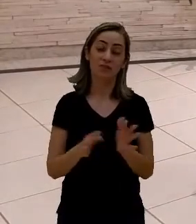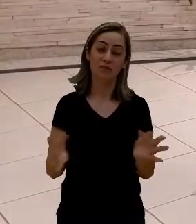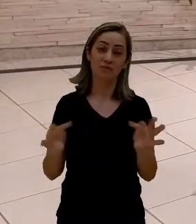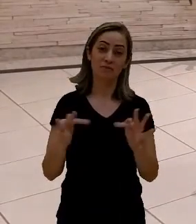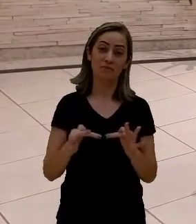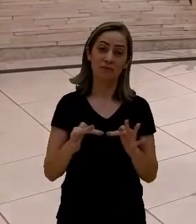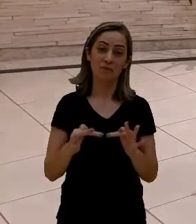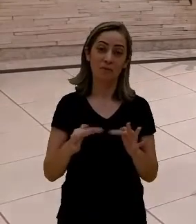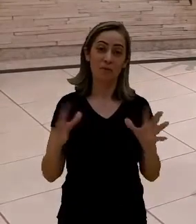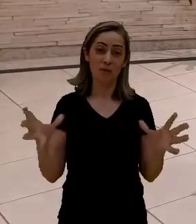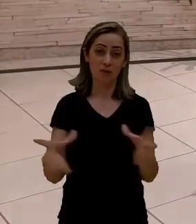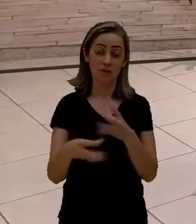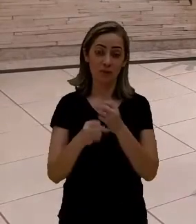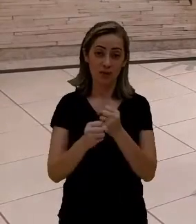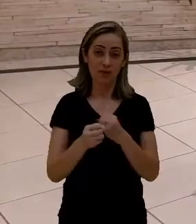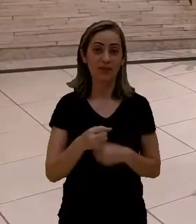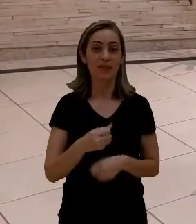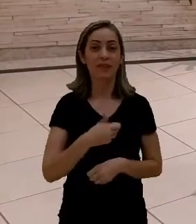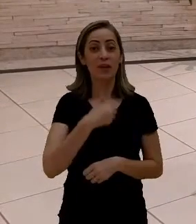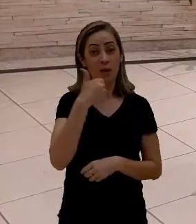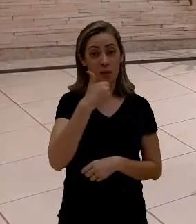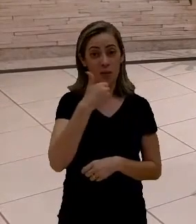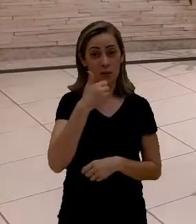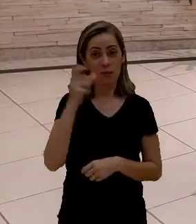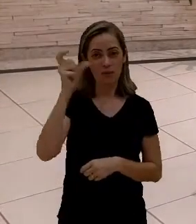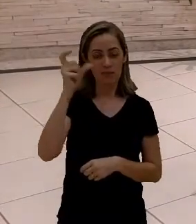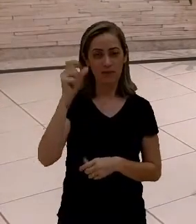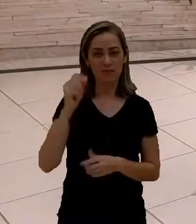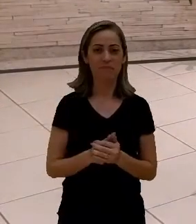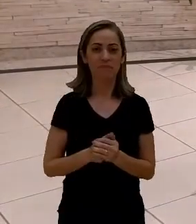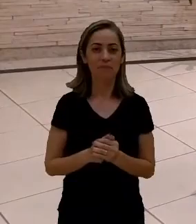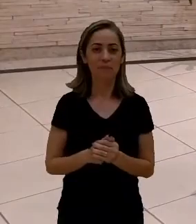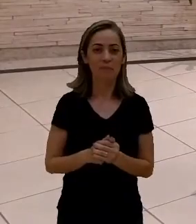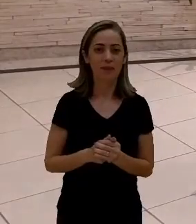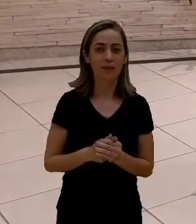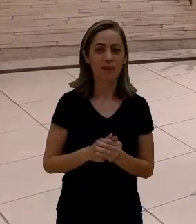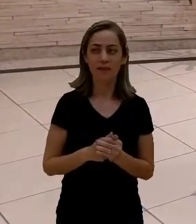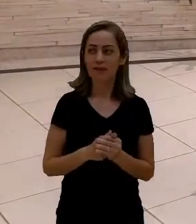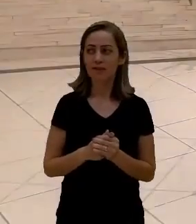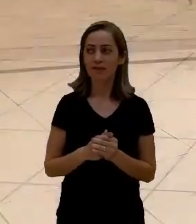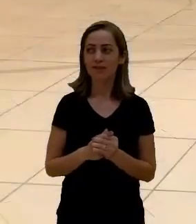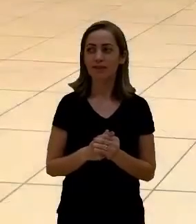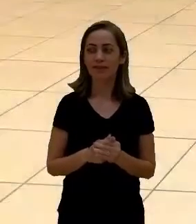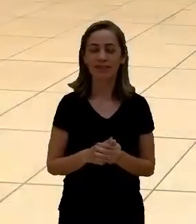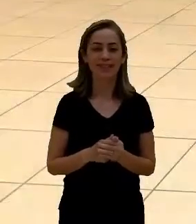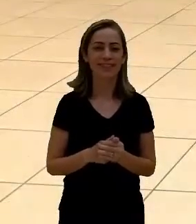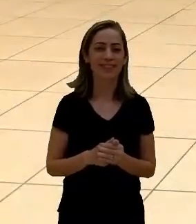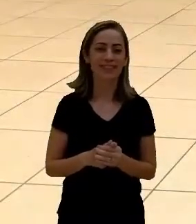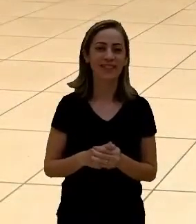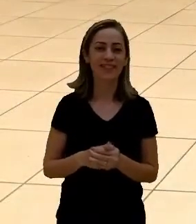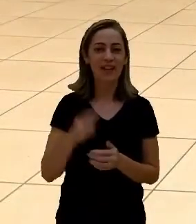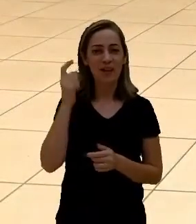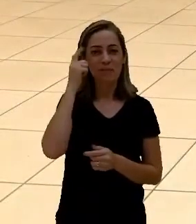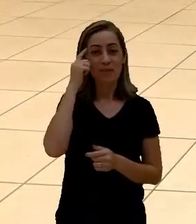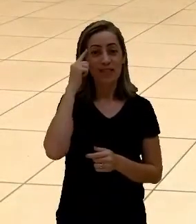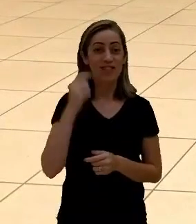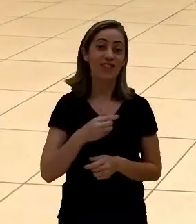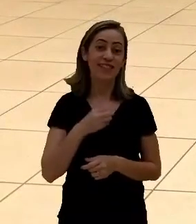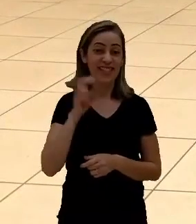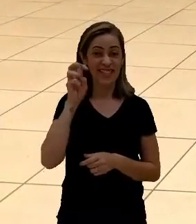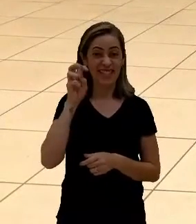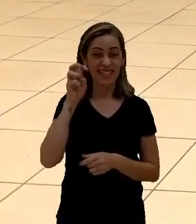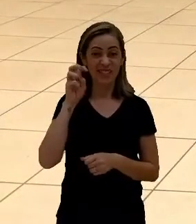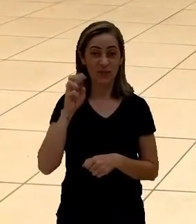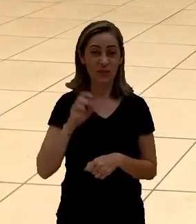vou resumir em uma palavra eu não sei quanto tempo tem gente eu achei que tinha 5 minutos só de falando com vocês